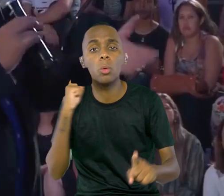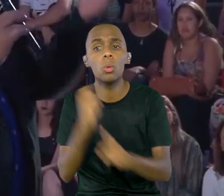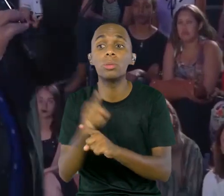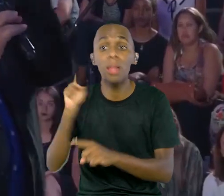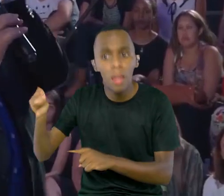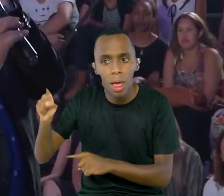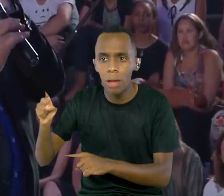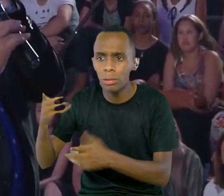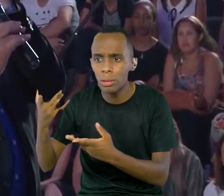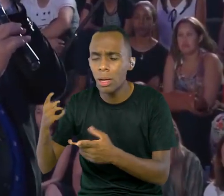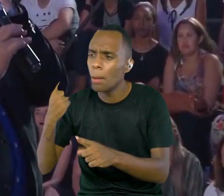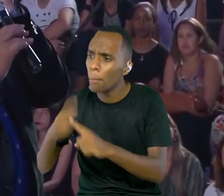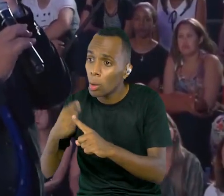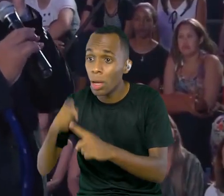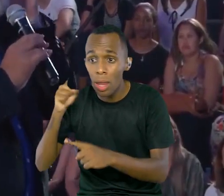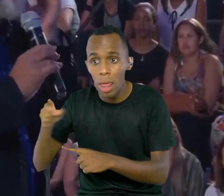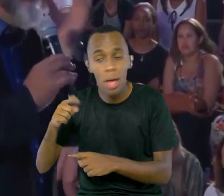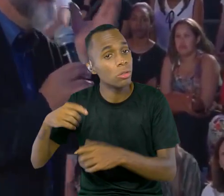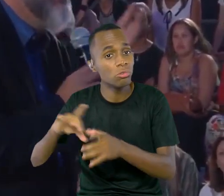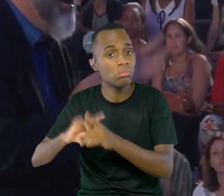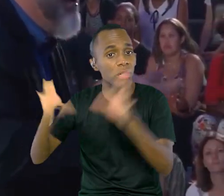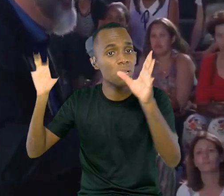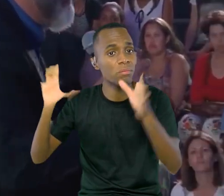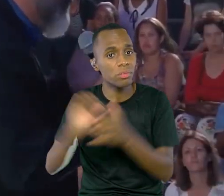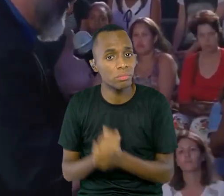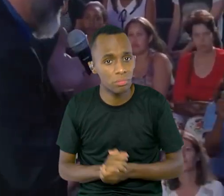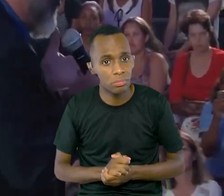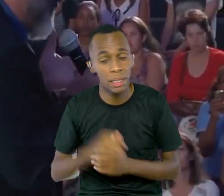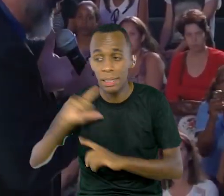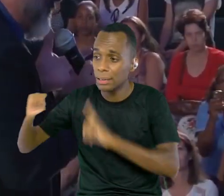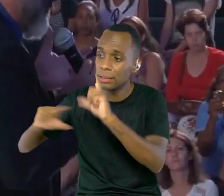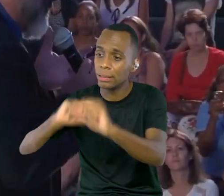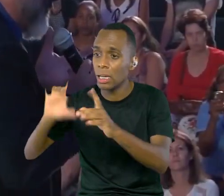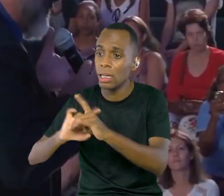Por que eu encontrava com eles lá? Porque eles saem.